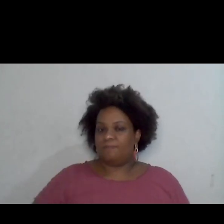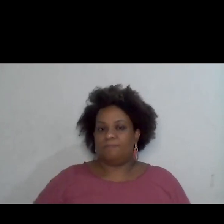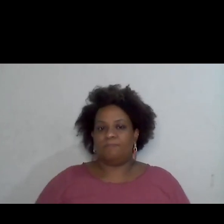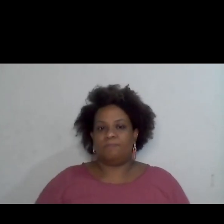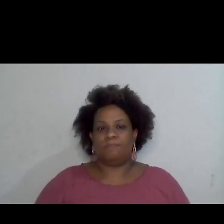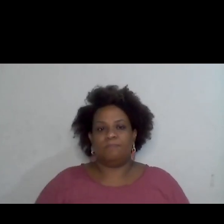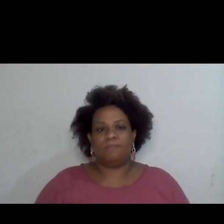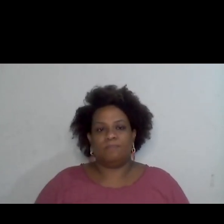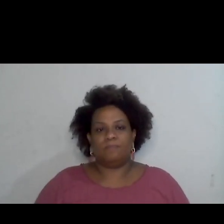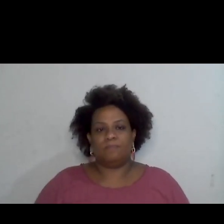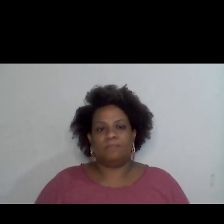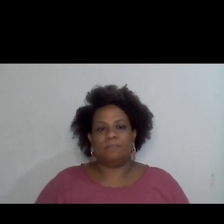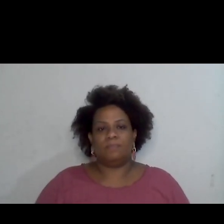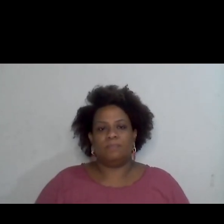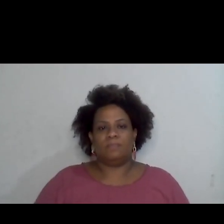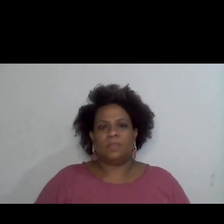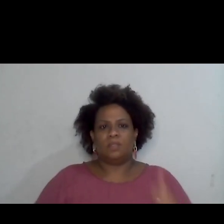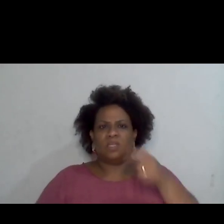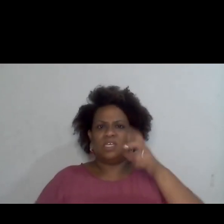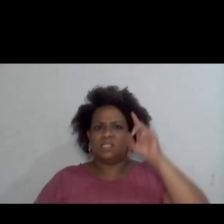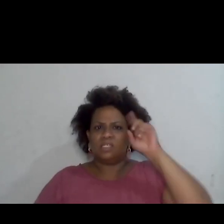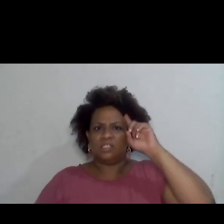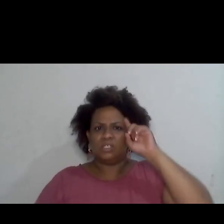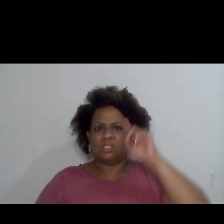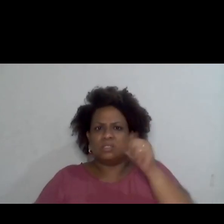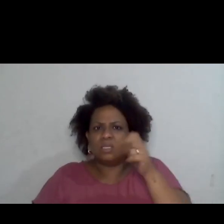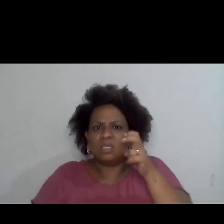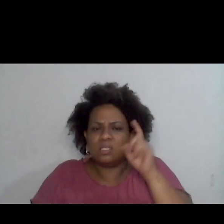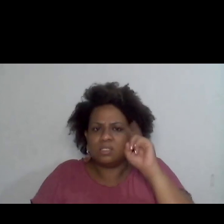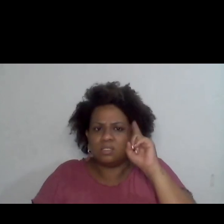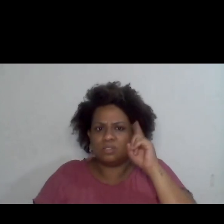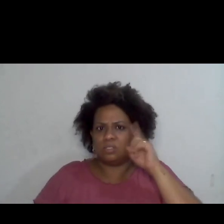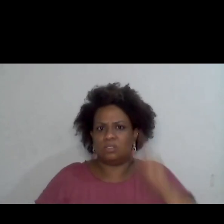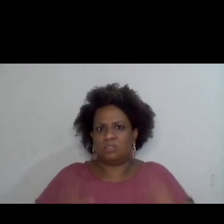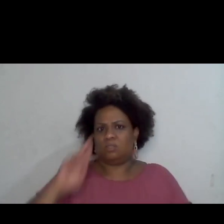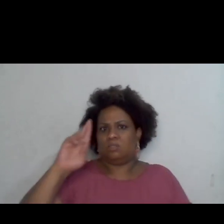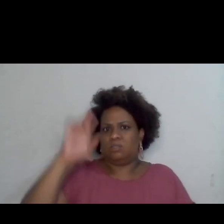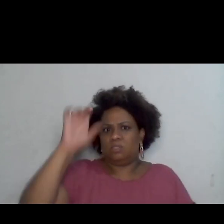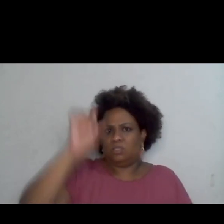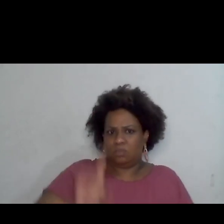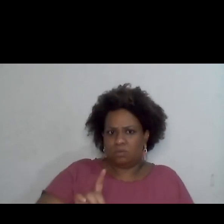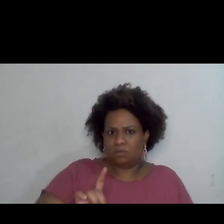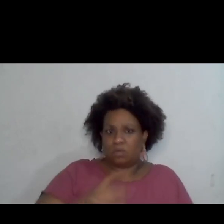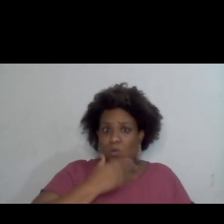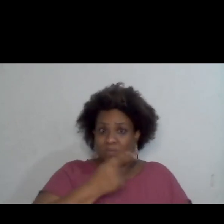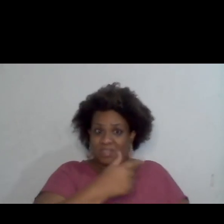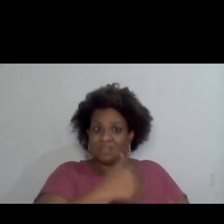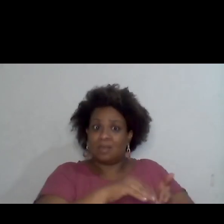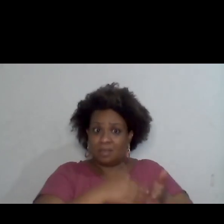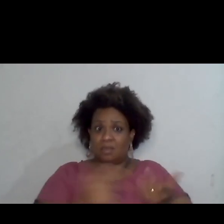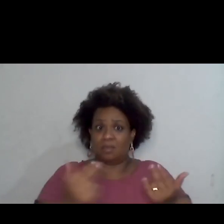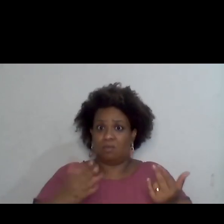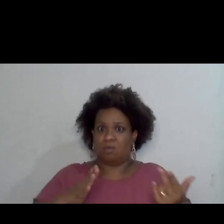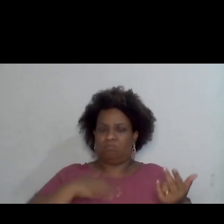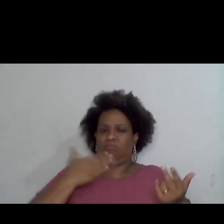tinha nem 15 dias. Eu tinha 15 dias na cadeira. O secretário praticamente também, porque o dia 8 foi